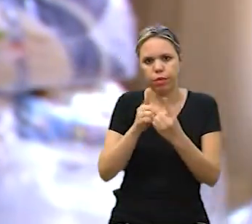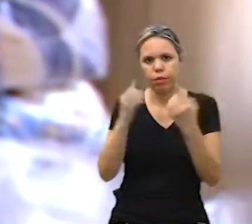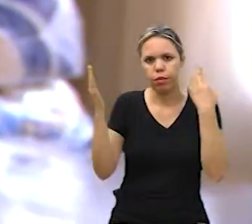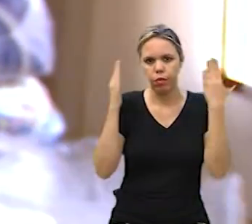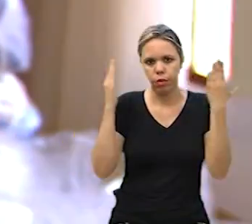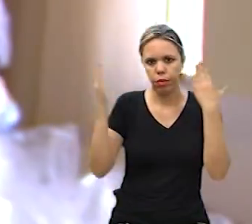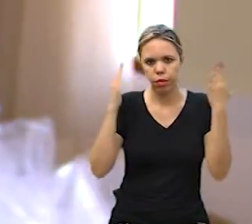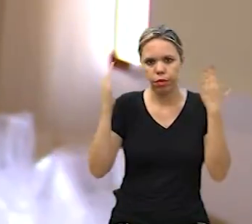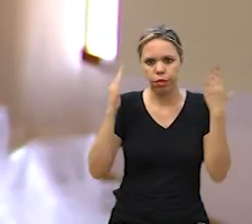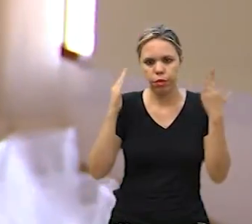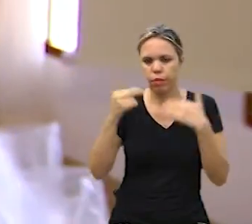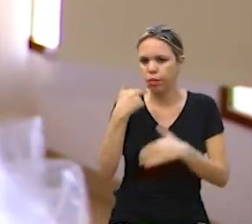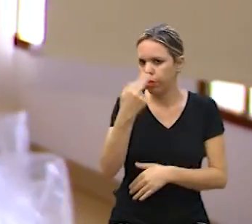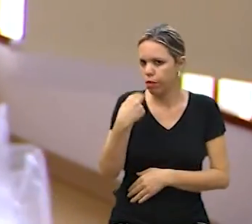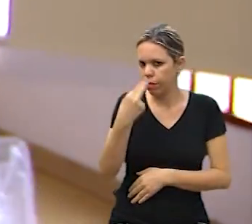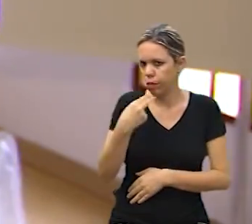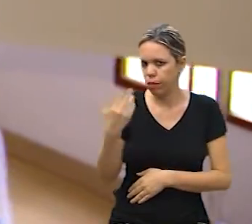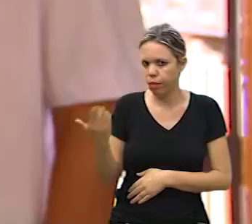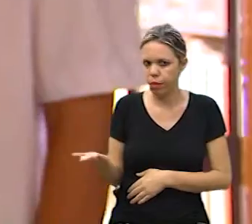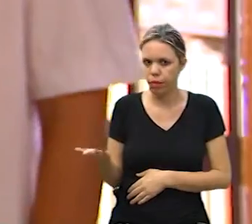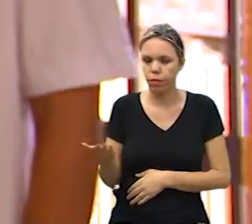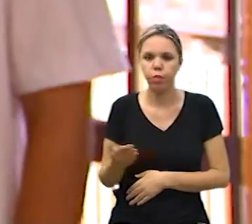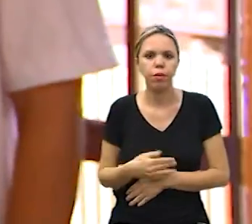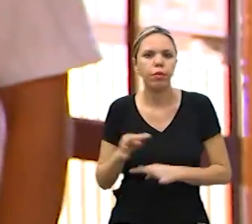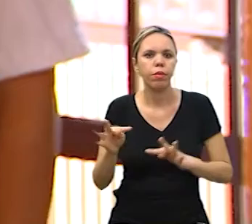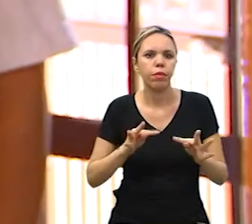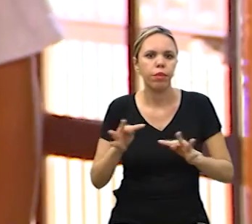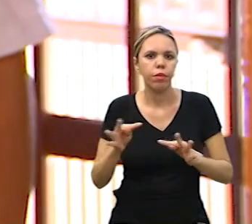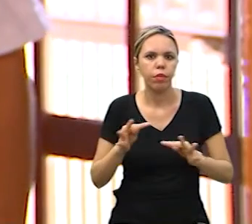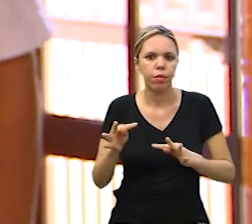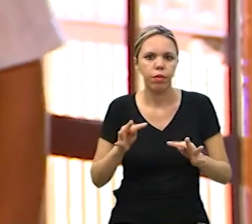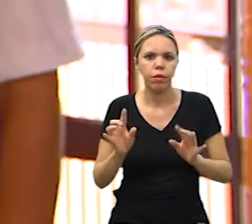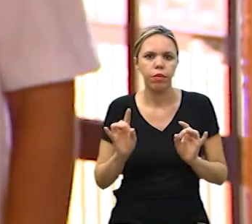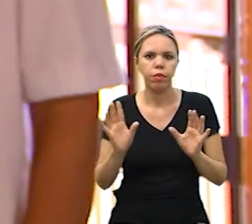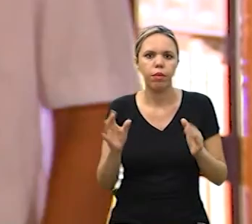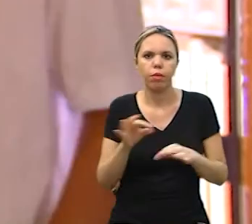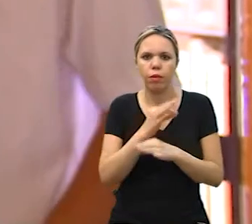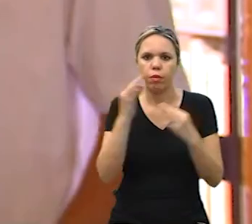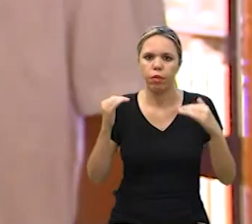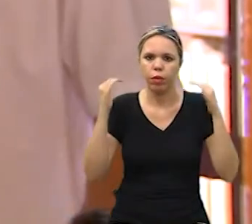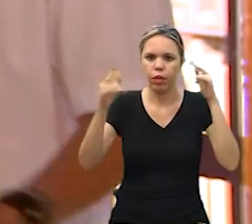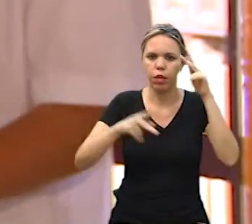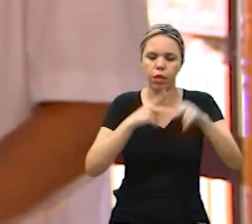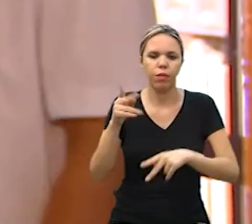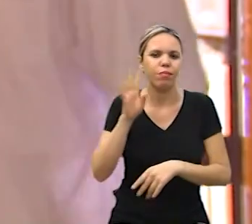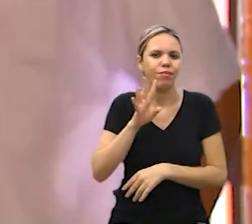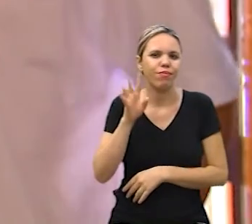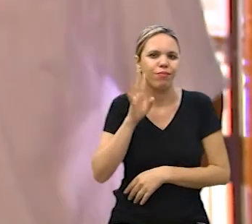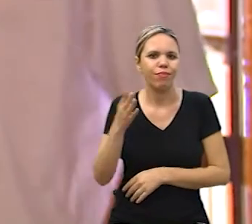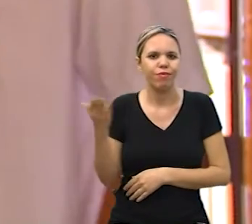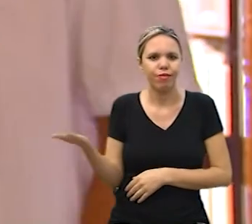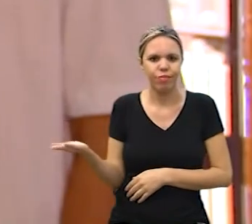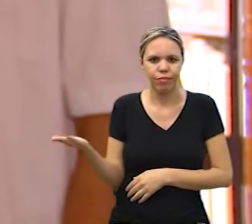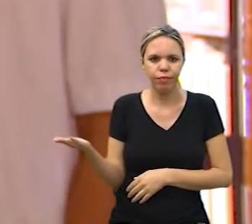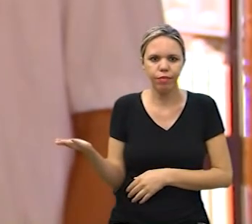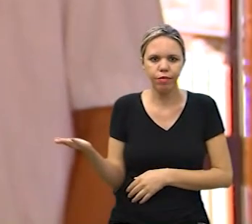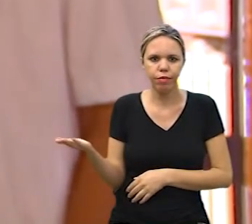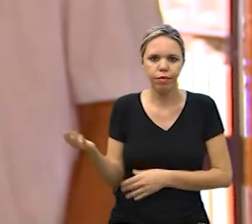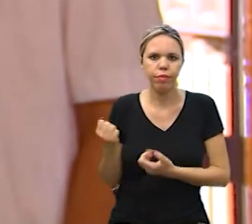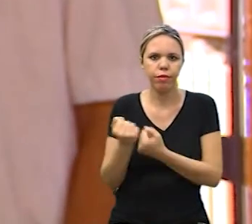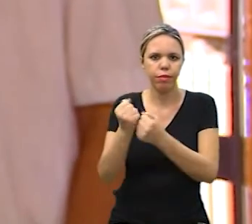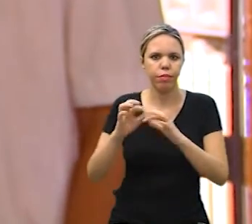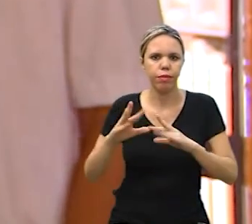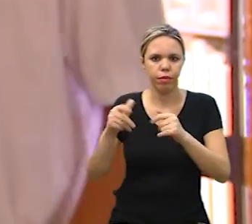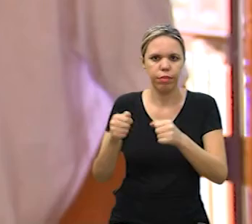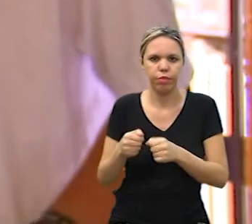atendimentos psicológicos e nutricionais. Um tratamento totalmente feito com excelência, as meninas são totalmente simpáticas, elas te